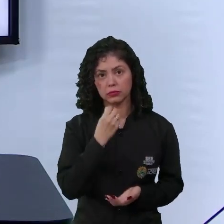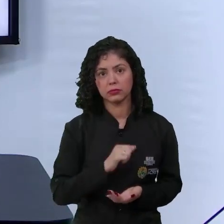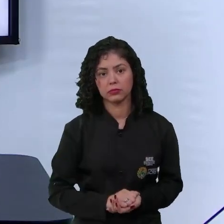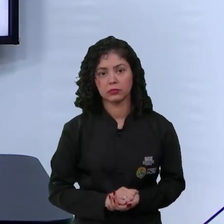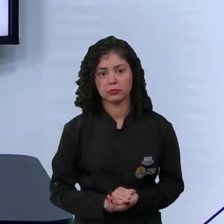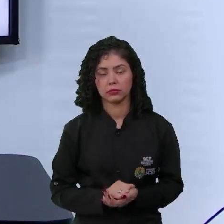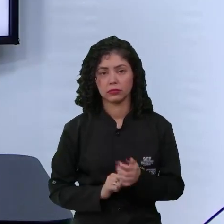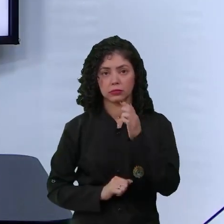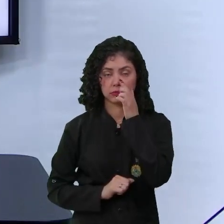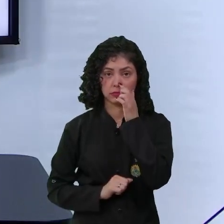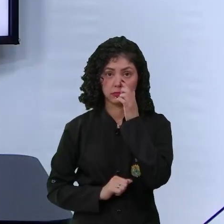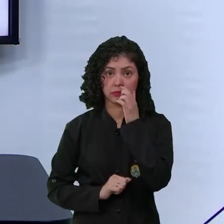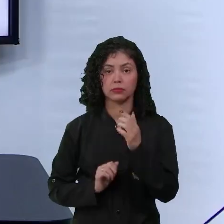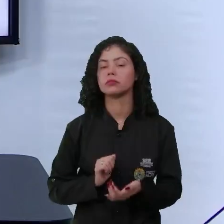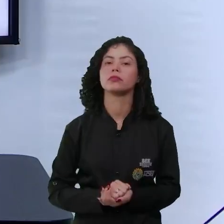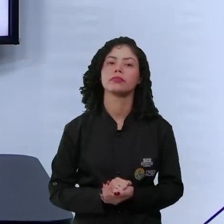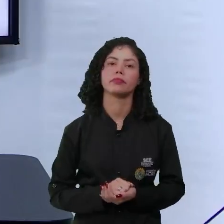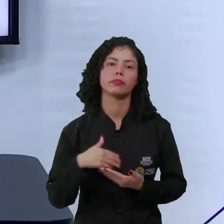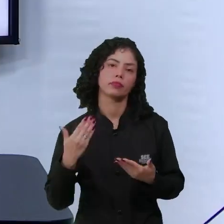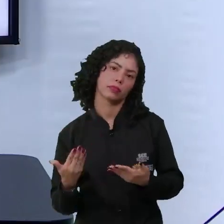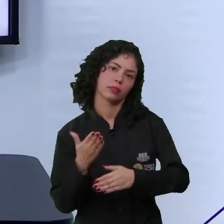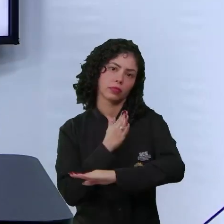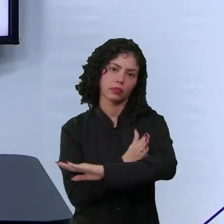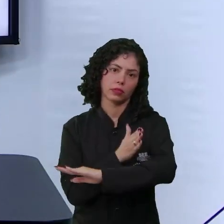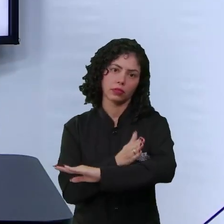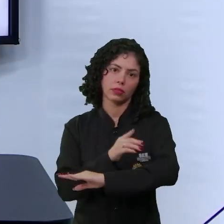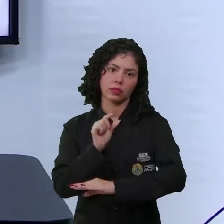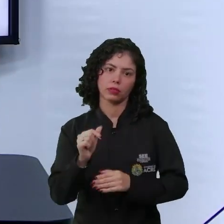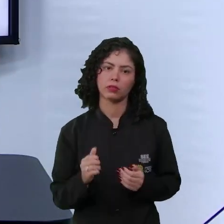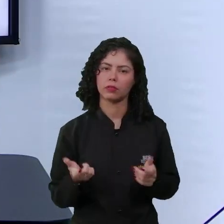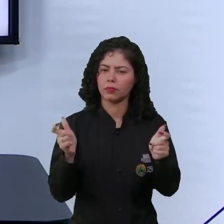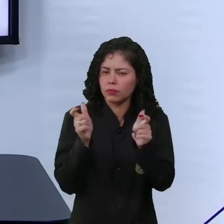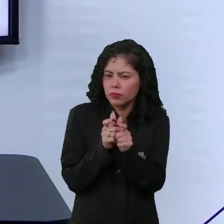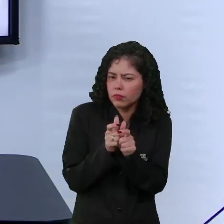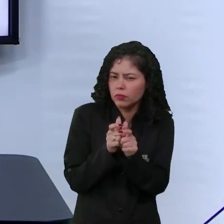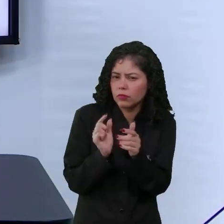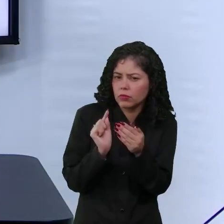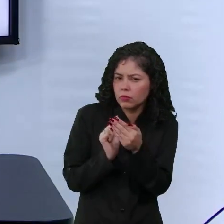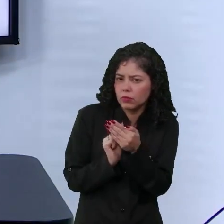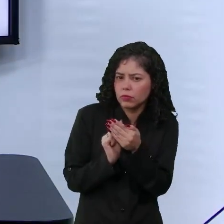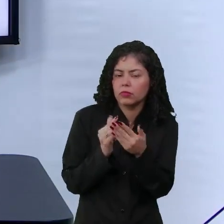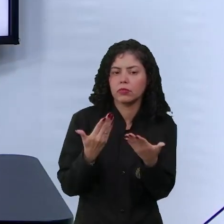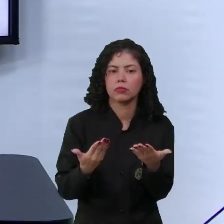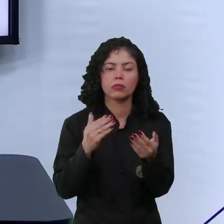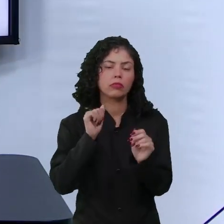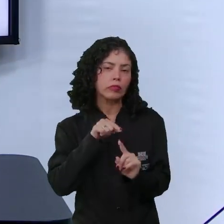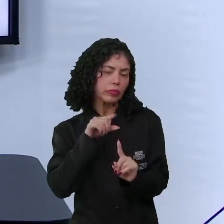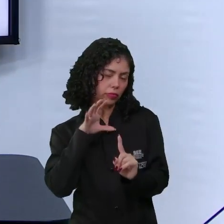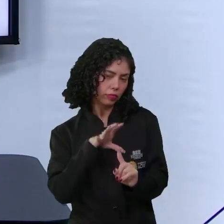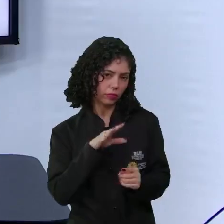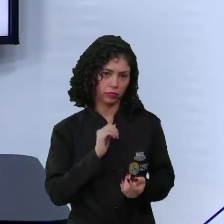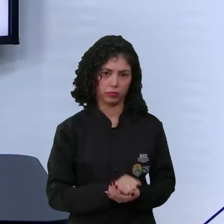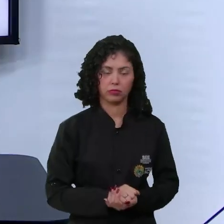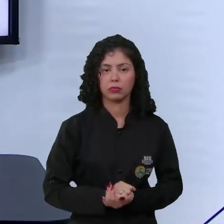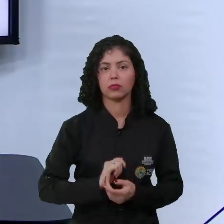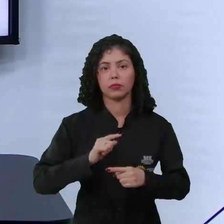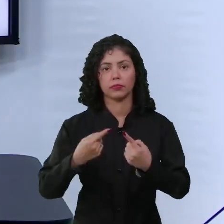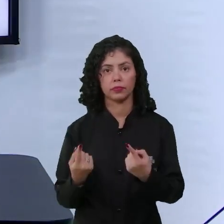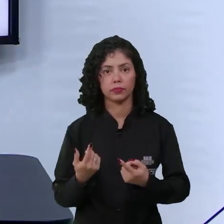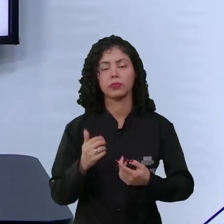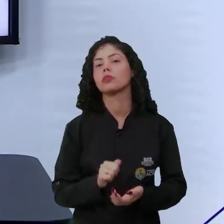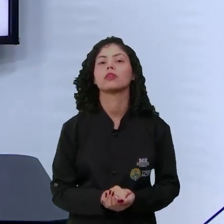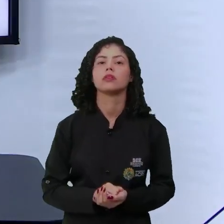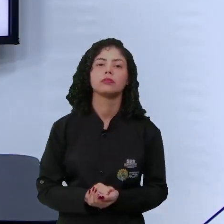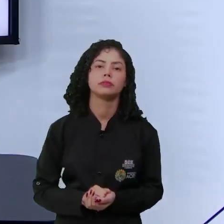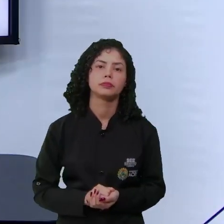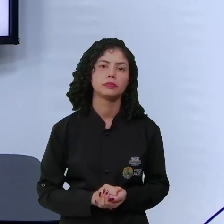ok? Então, a dança, Idade Média, um pouco mais velada porque era reprimida, profana, mas